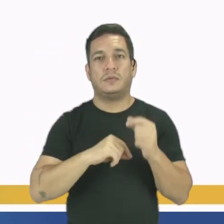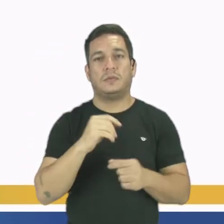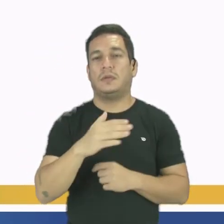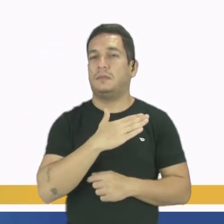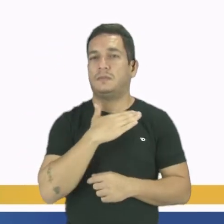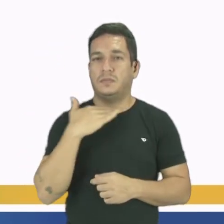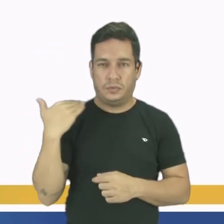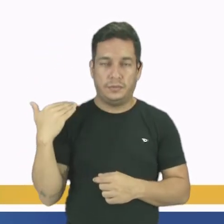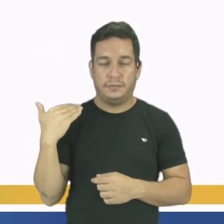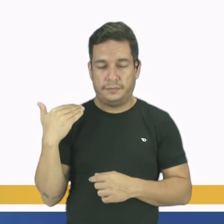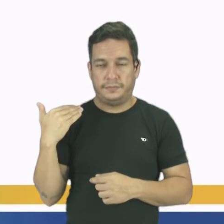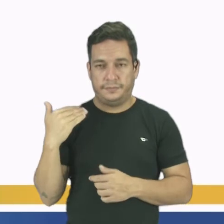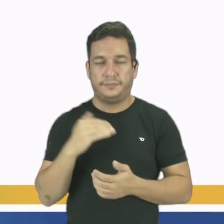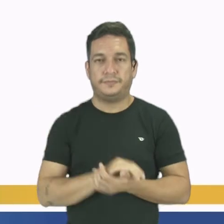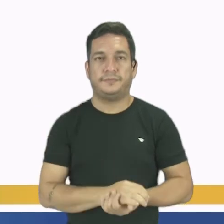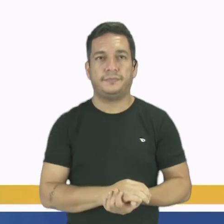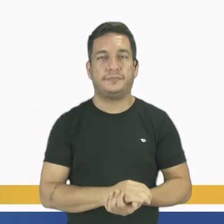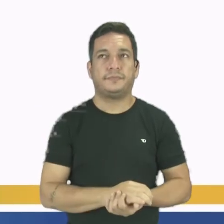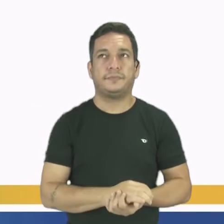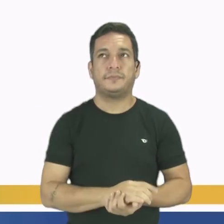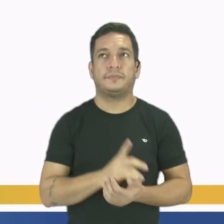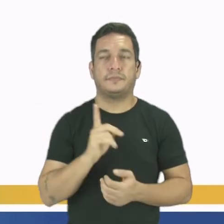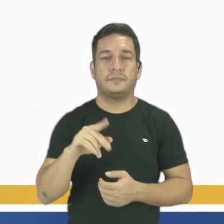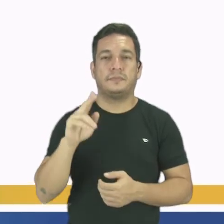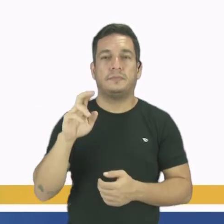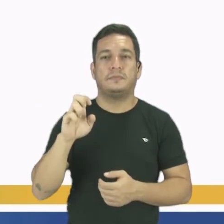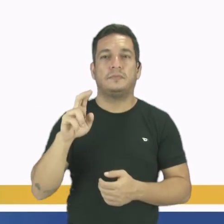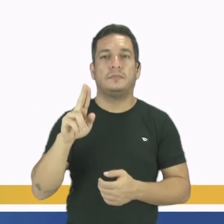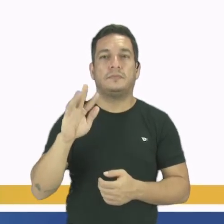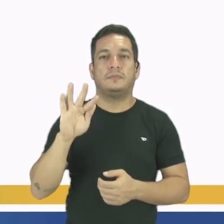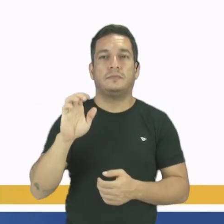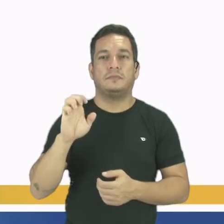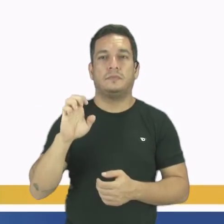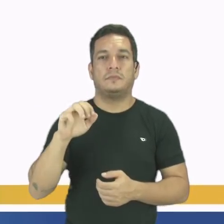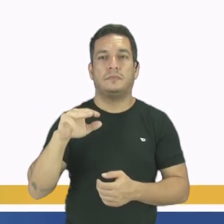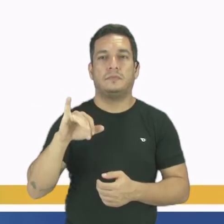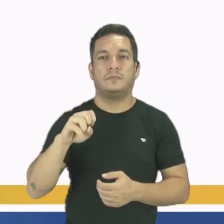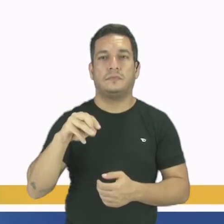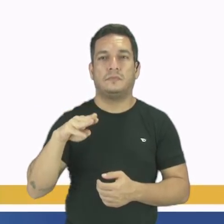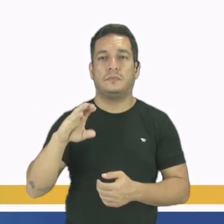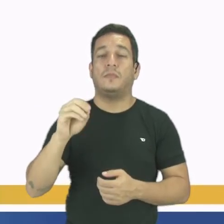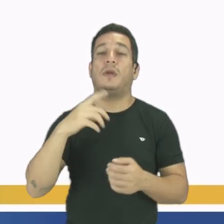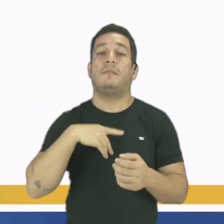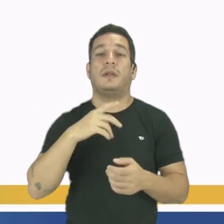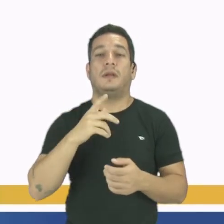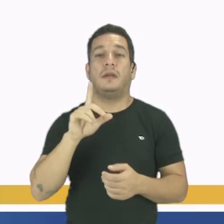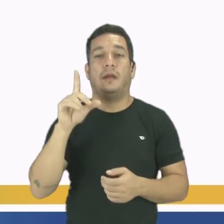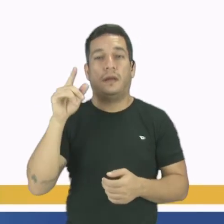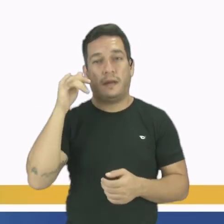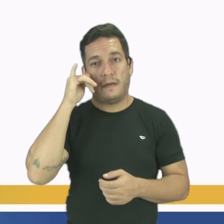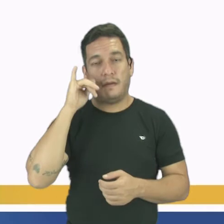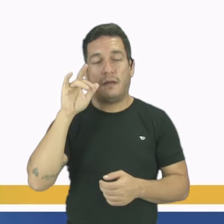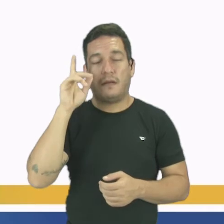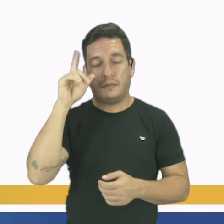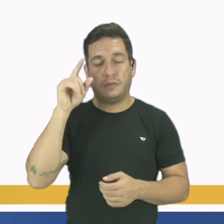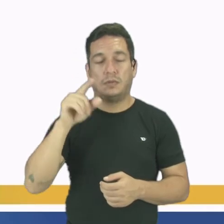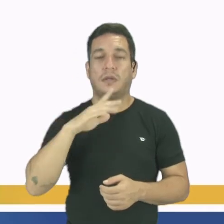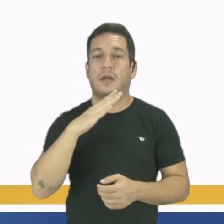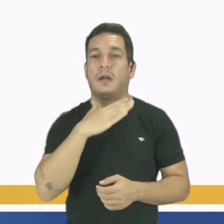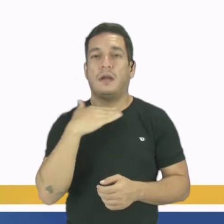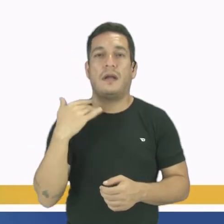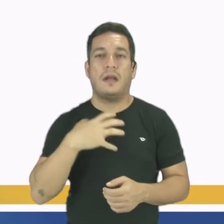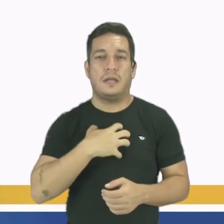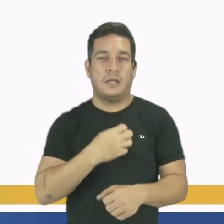ela faleceu. E aí é eufemismo para diminuir a carga emocional relacionada à palavra